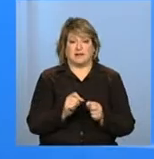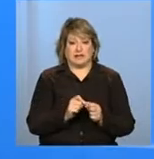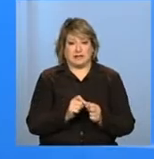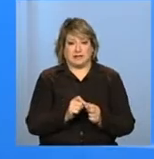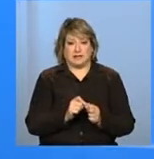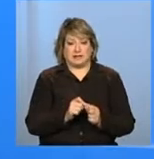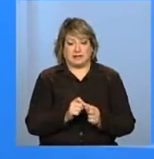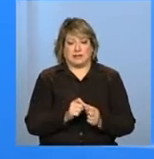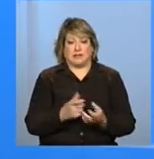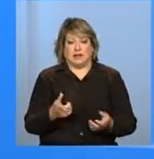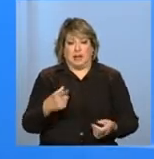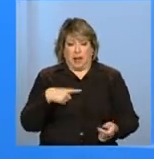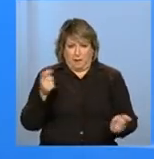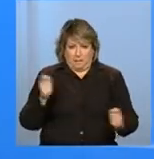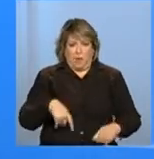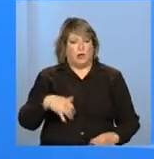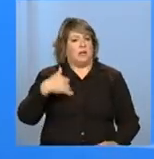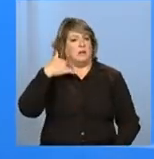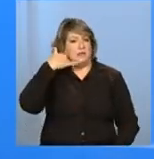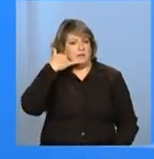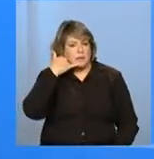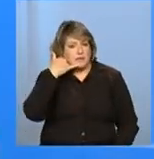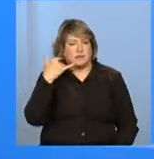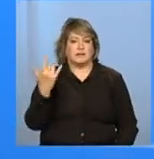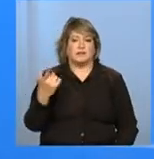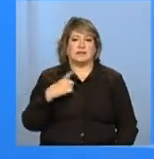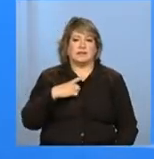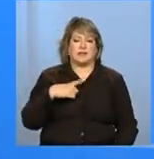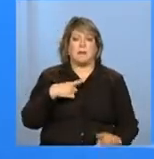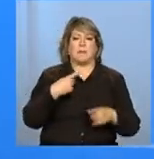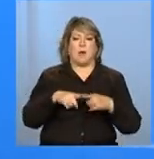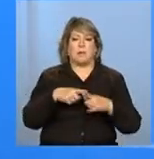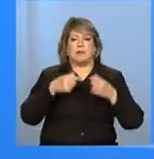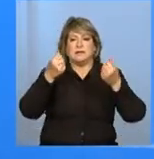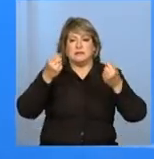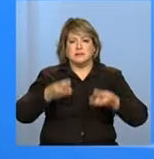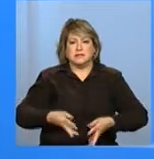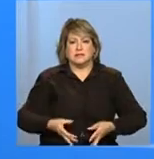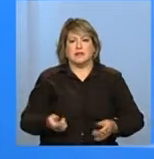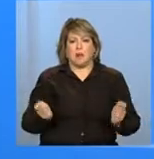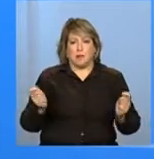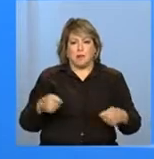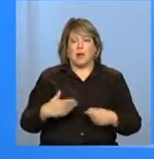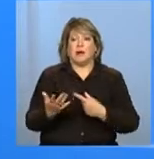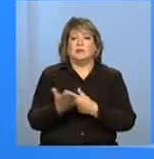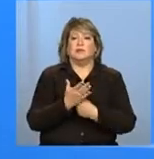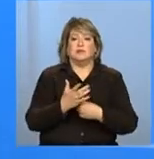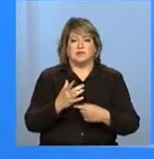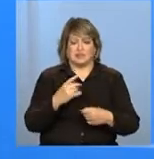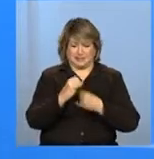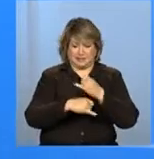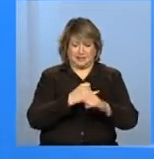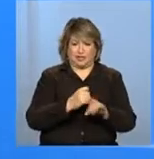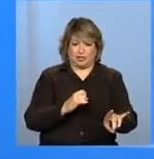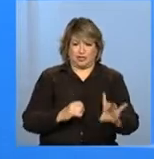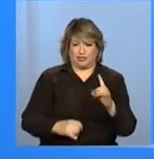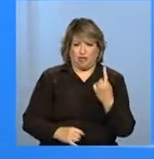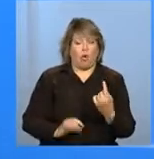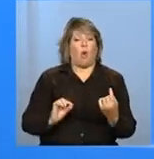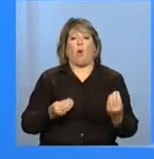também telefonar e falar, olha, eu tenho esse problema, a minha família tem esse problema, nós precisamos de ajuda. Isso pode ser feito, é